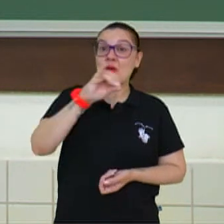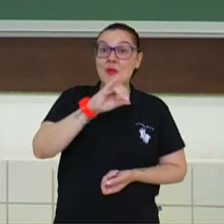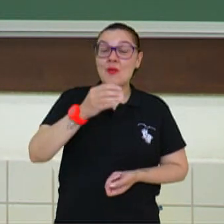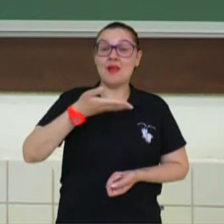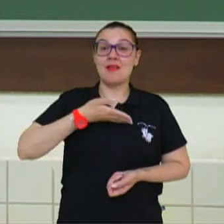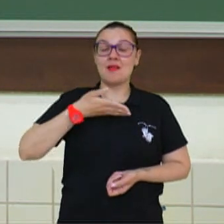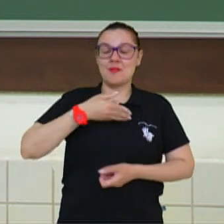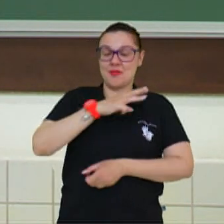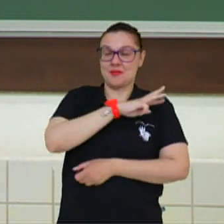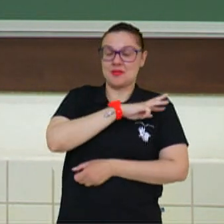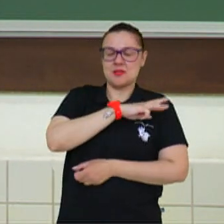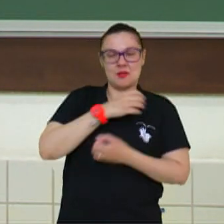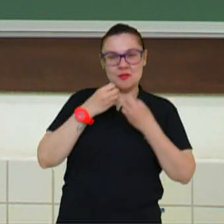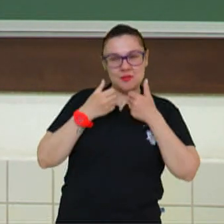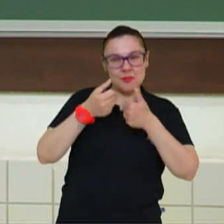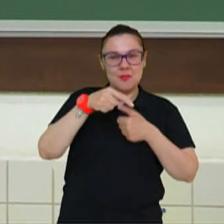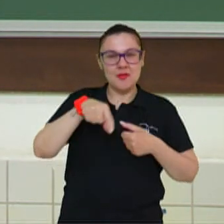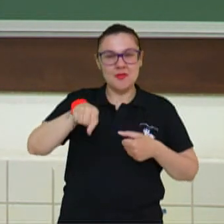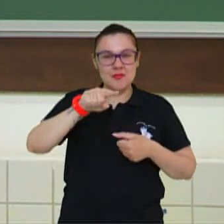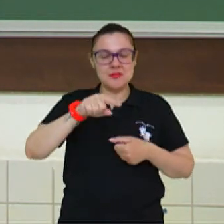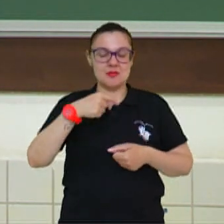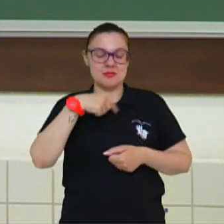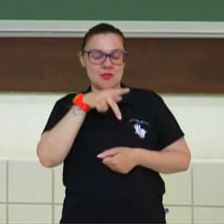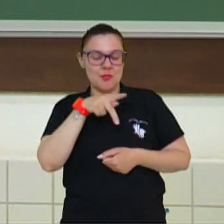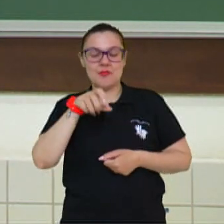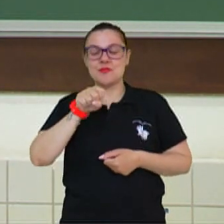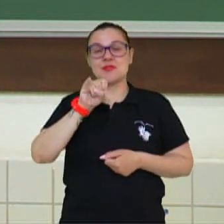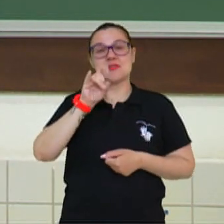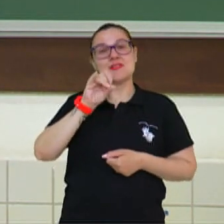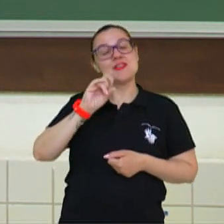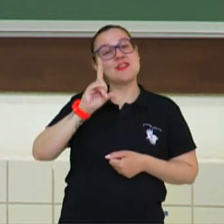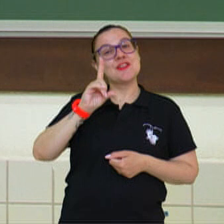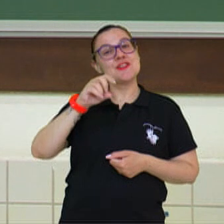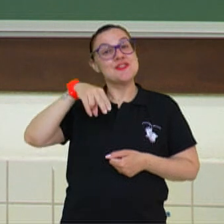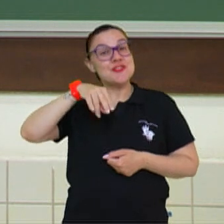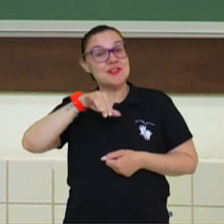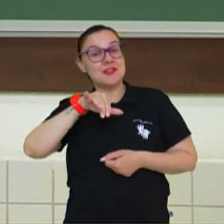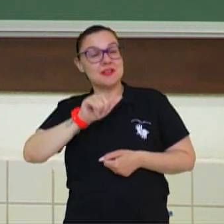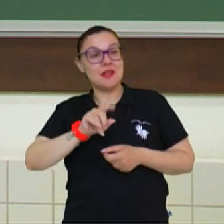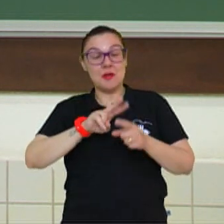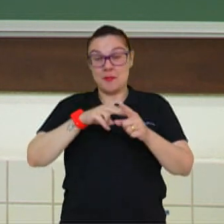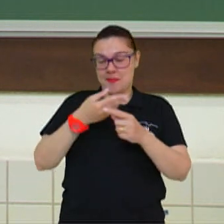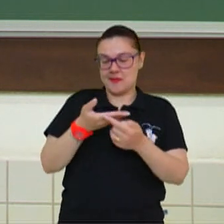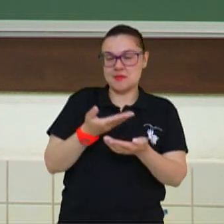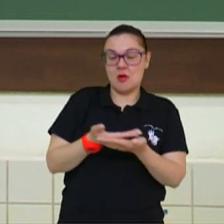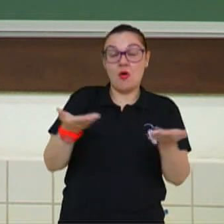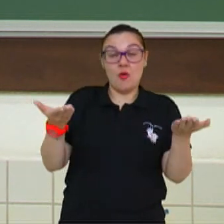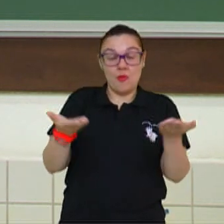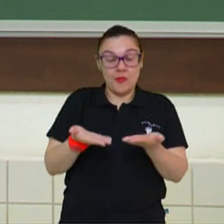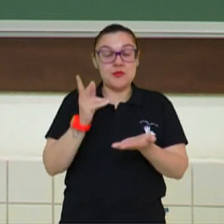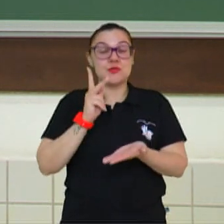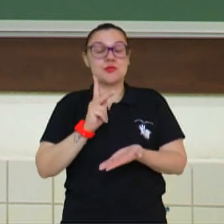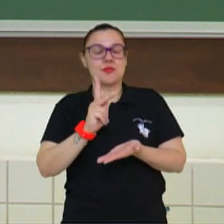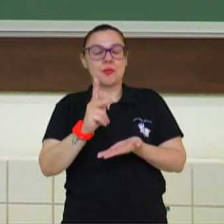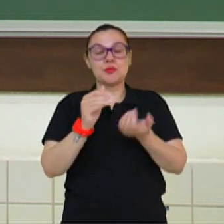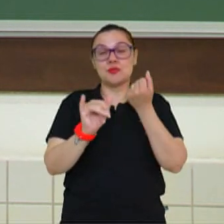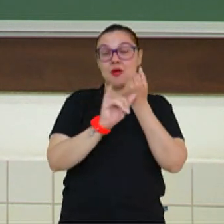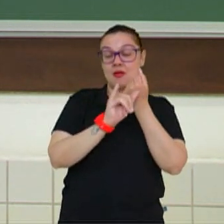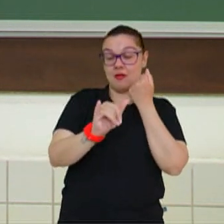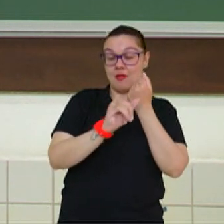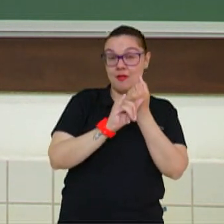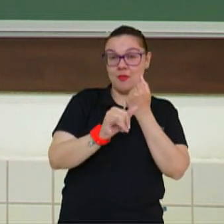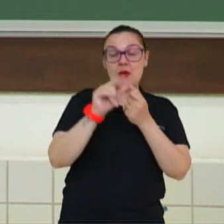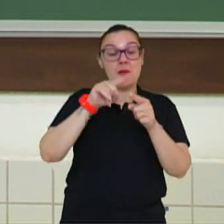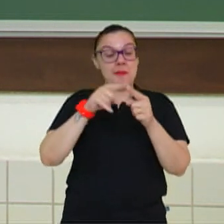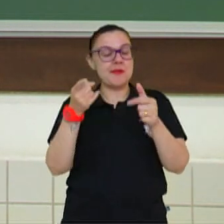Olá, meus amigos do terceiro ano, tudo bem com vocês? Professor Sidney para mais uma aula. Hoje, meus amigos, vamos falar da crônica ainda,